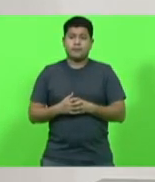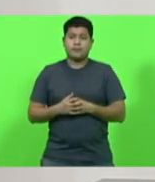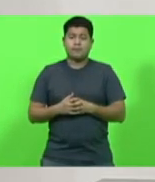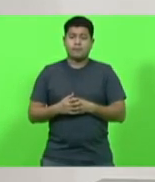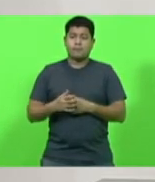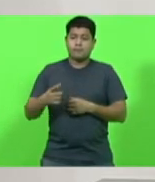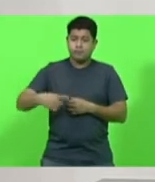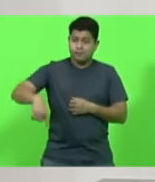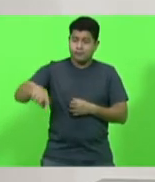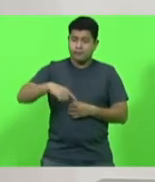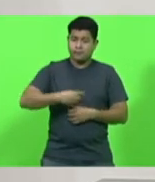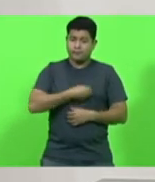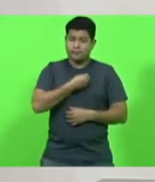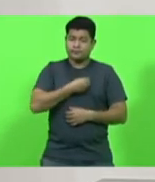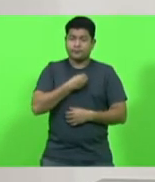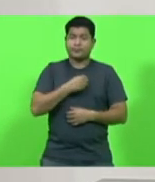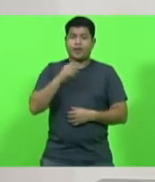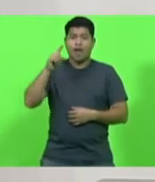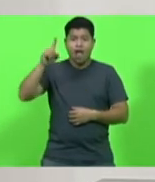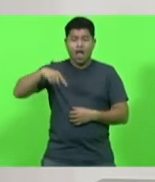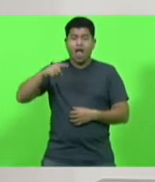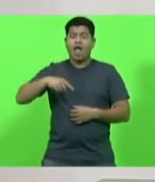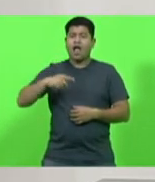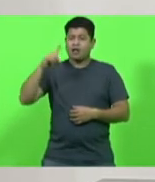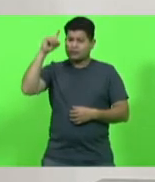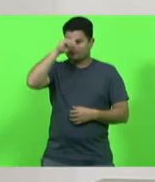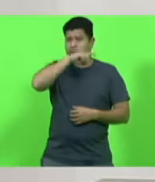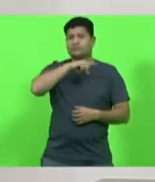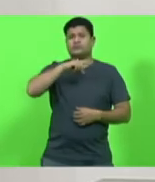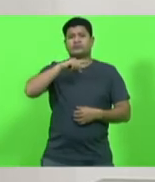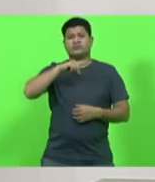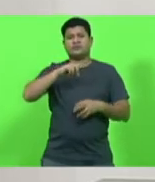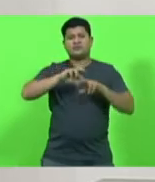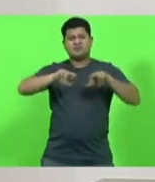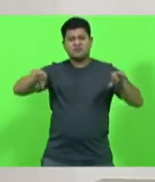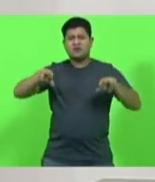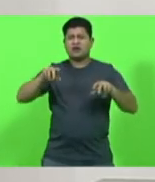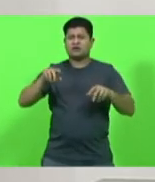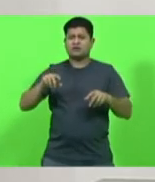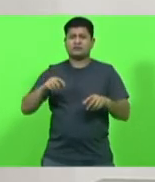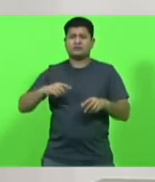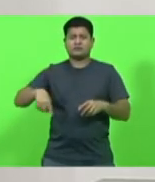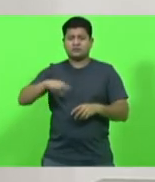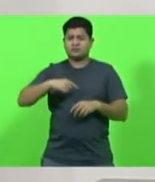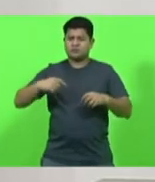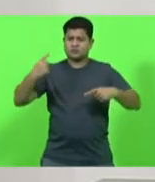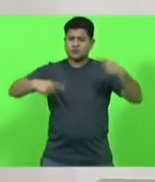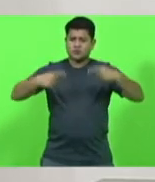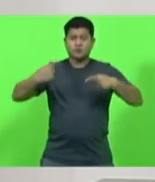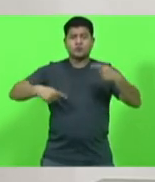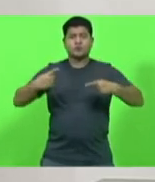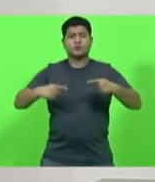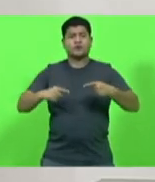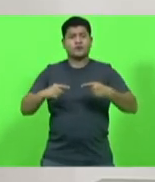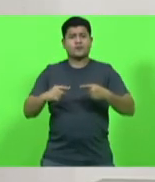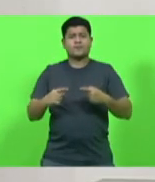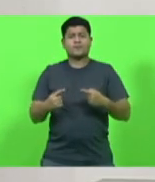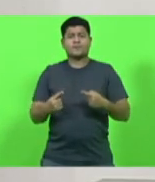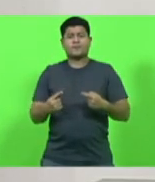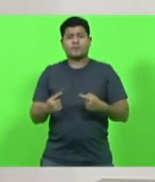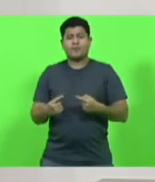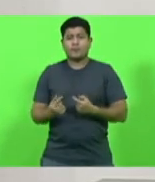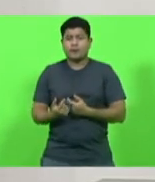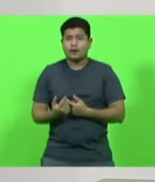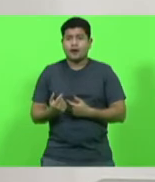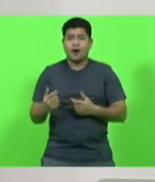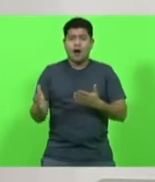Nossa vida é dura e é complexa. Nós temos milhares de temas aqui a tratar no parlamento. Temas que nos aproximam,